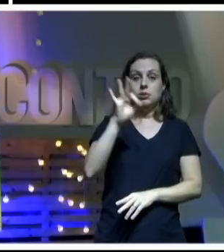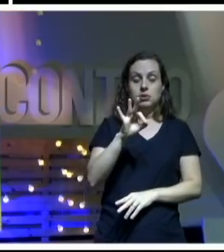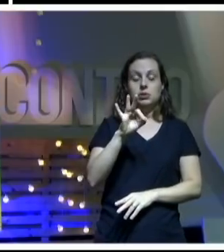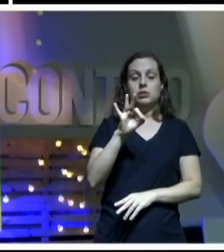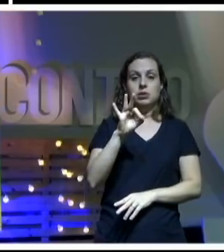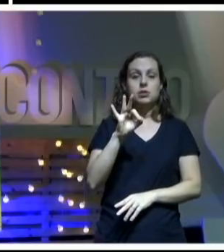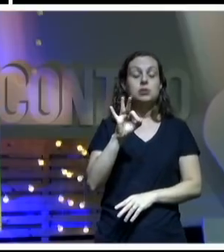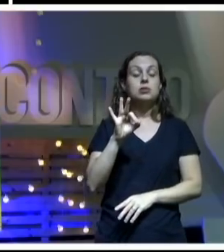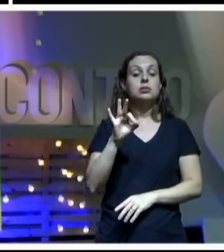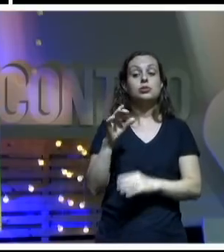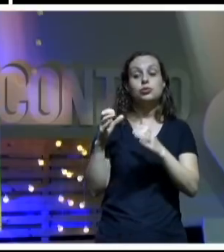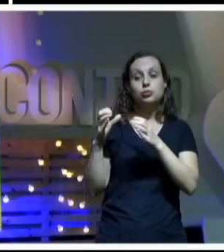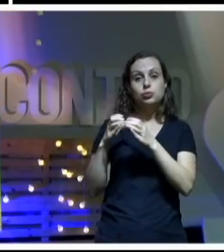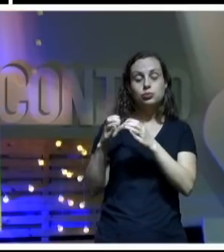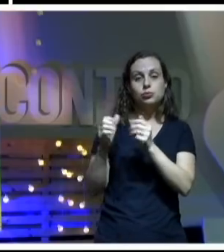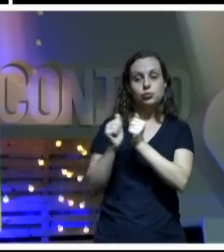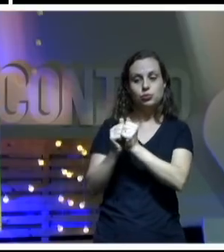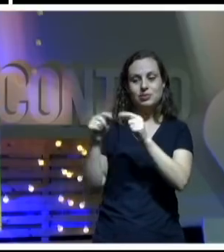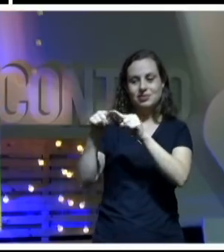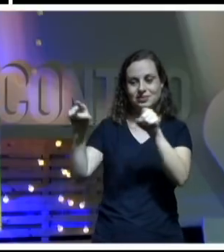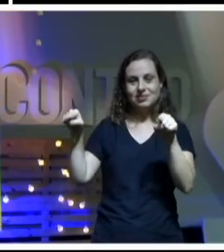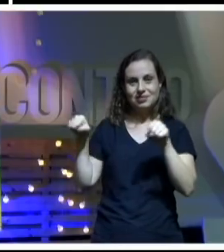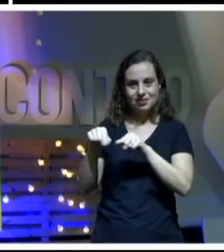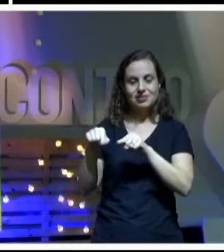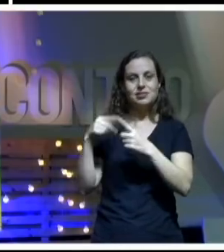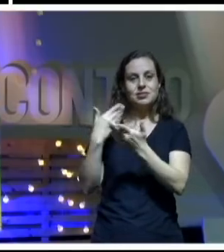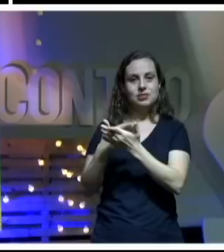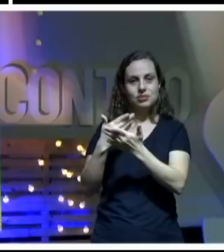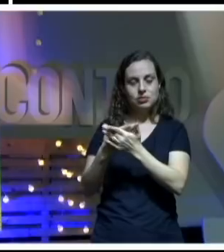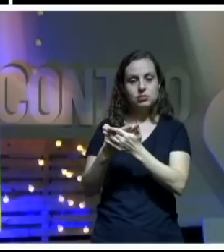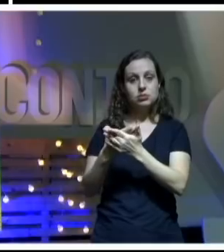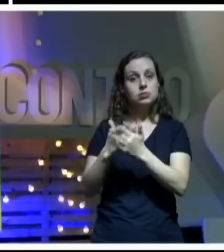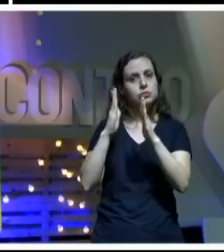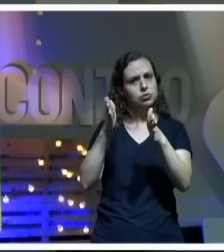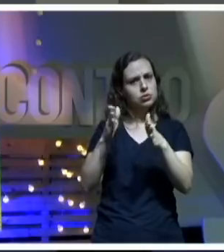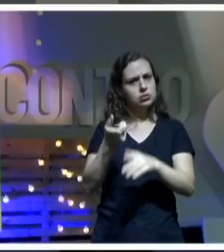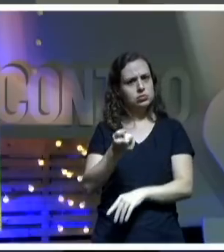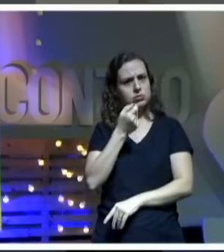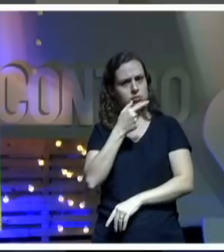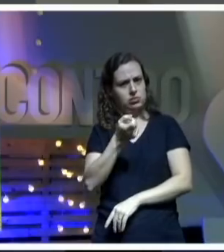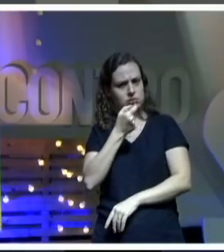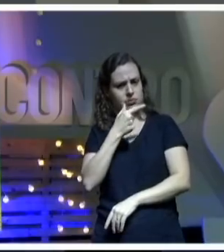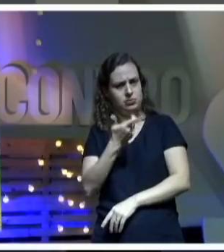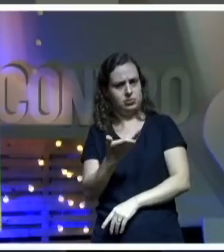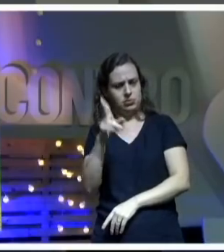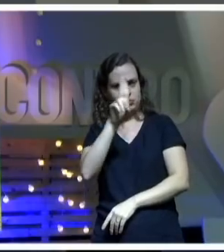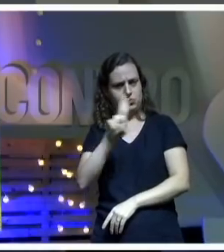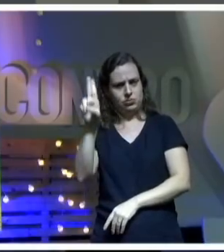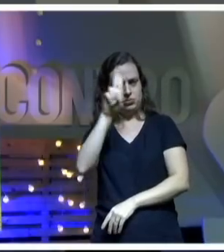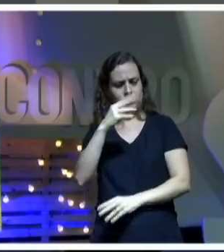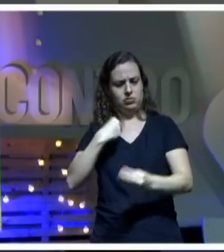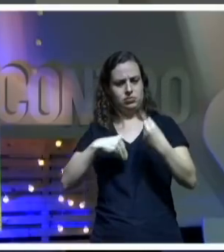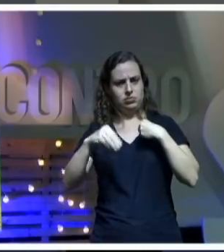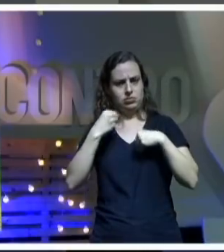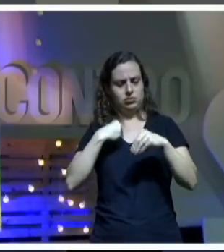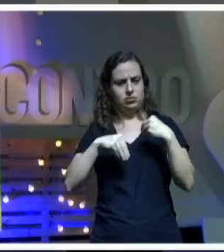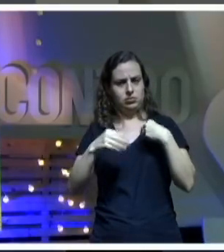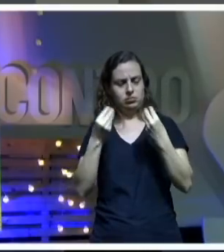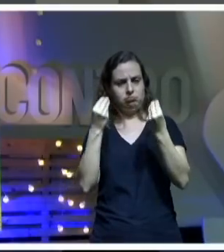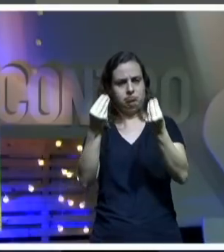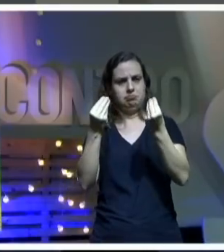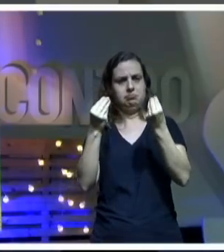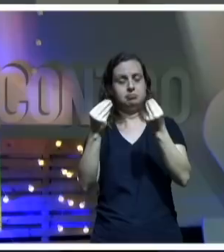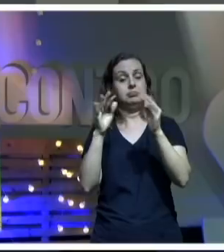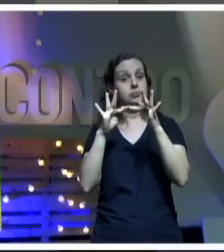forma de formação ministerial já estão tomando remédio para trabalhar nas igrejas para conseguir trabalhar nas igrejas e as